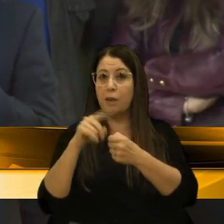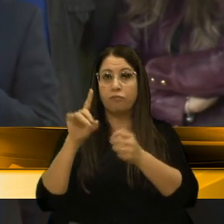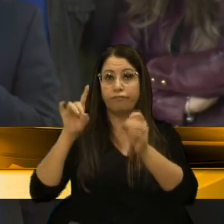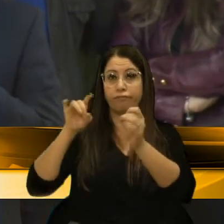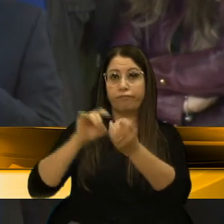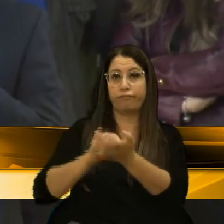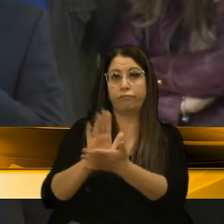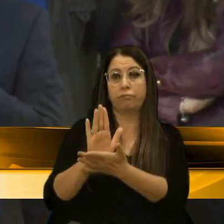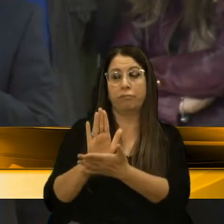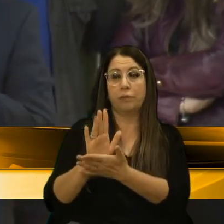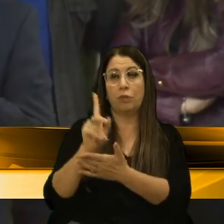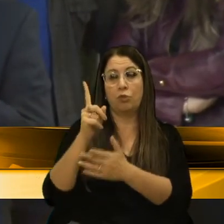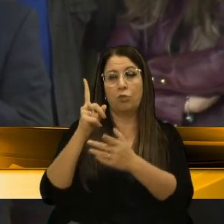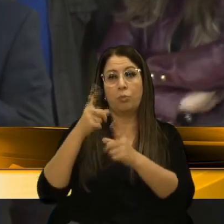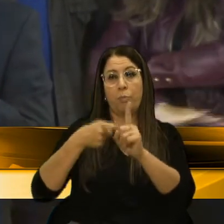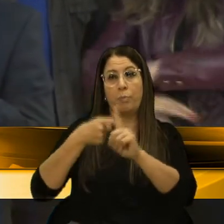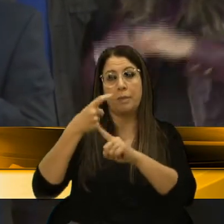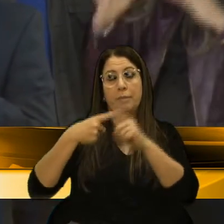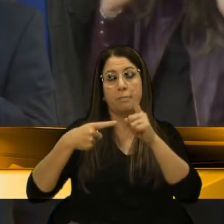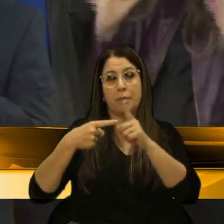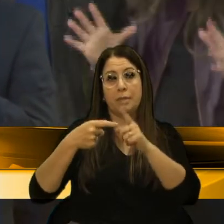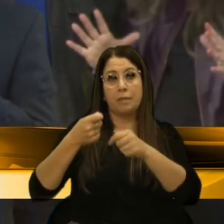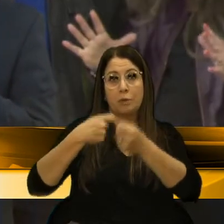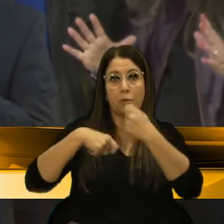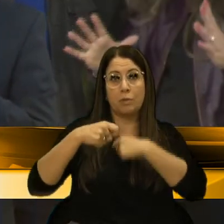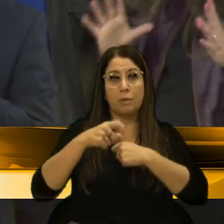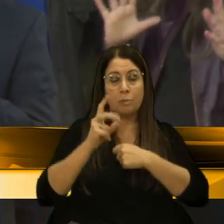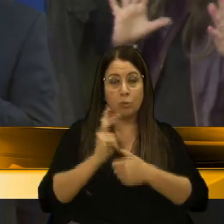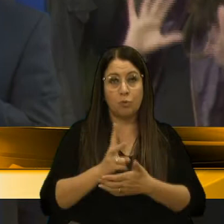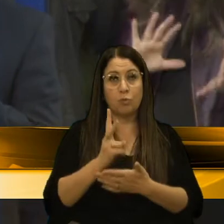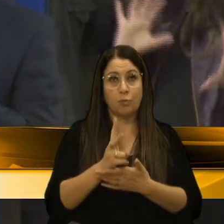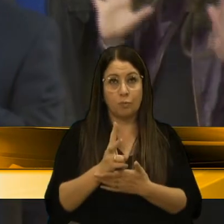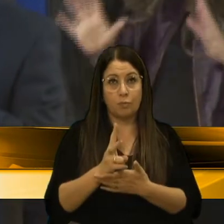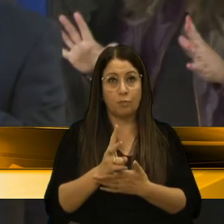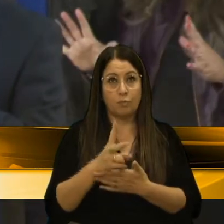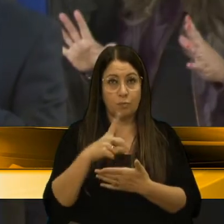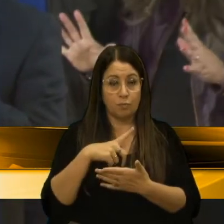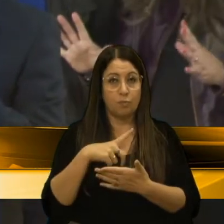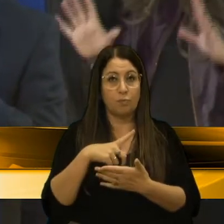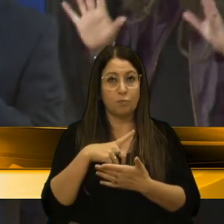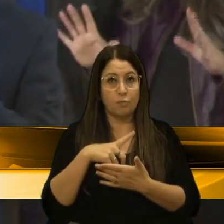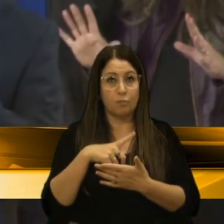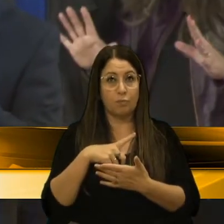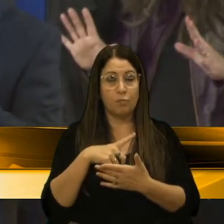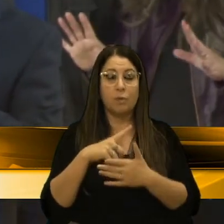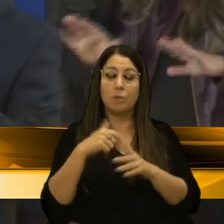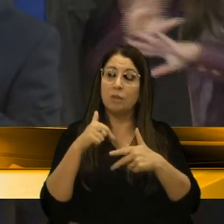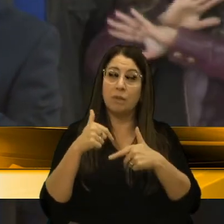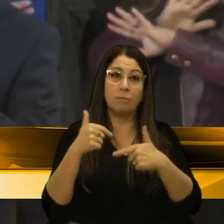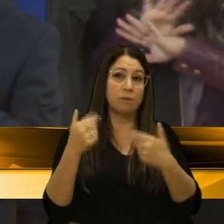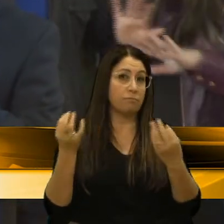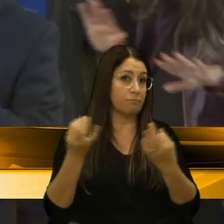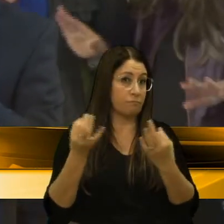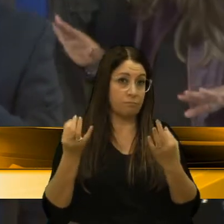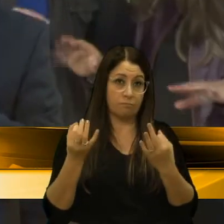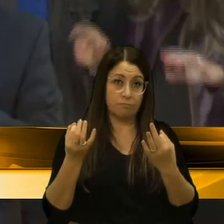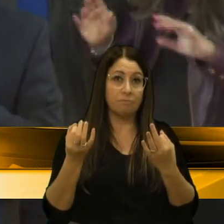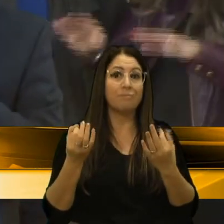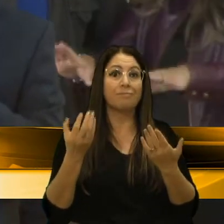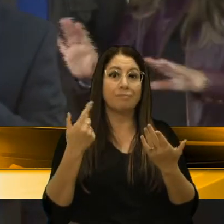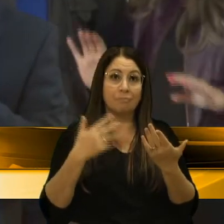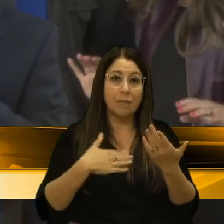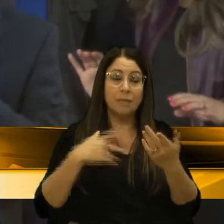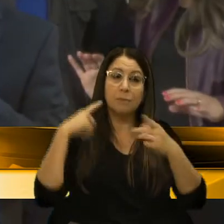ficamos 1 mês e meio negociando para que ela pudesse continuar existindo, que é um trabalho maravilhoso. Mas a